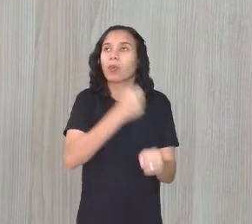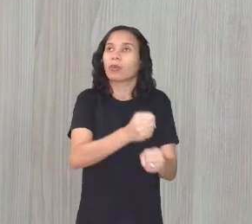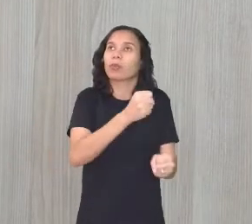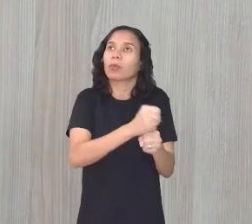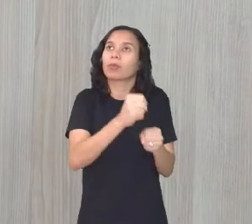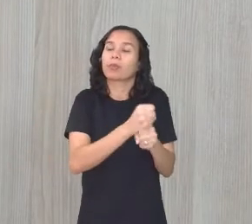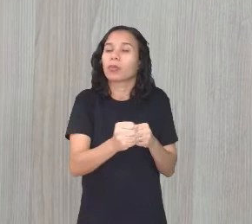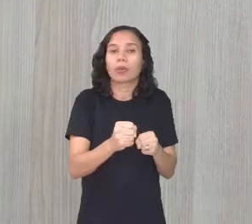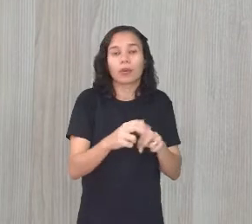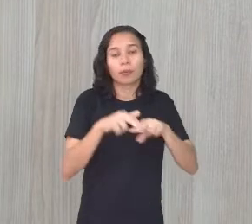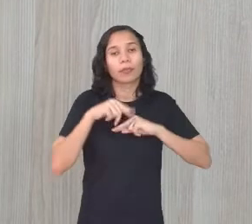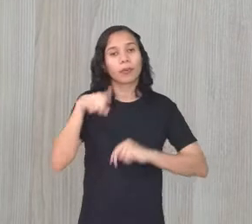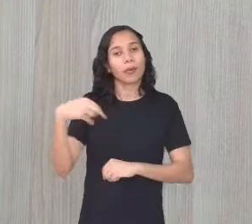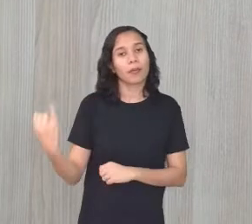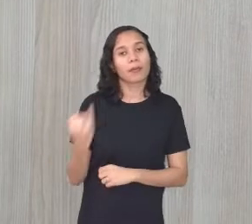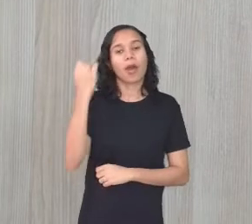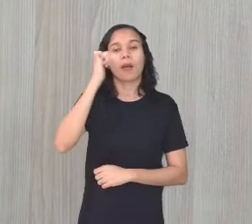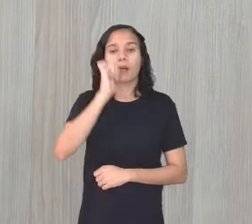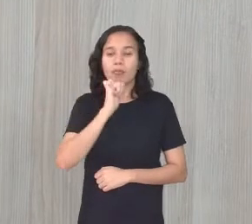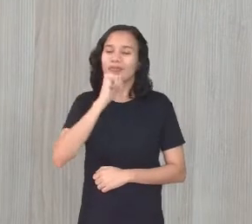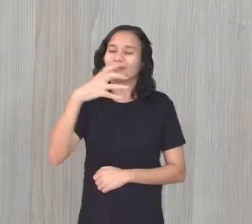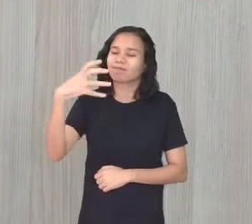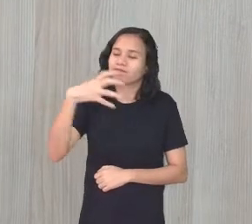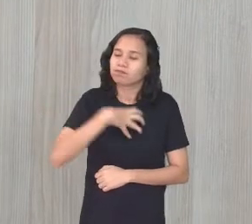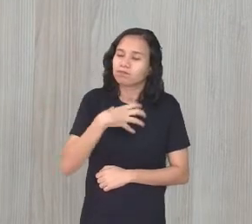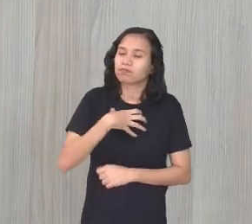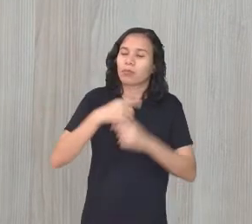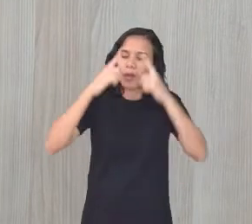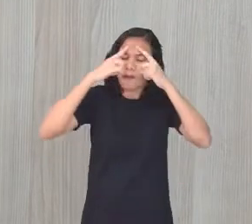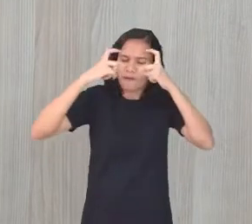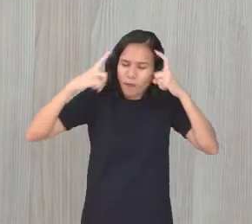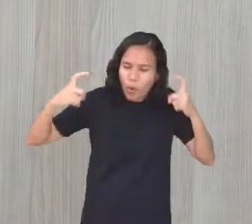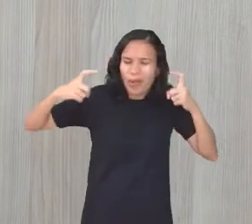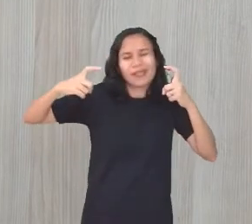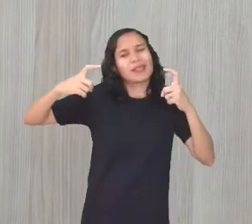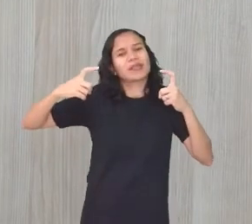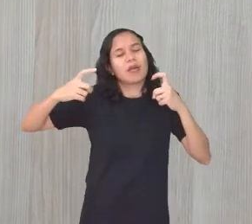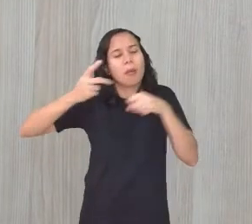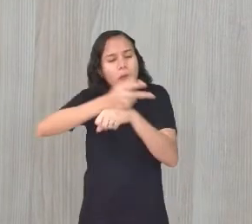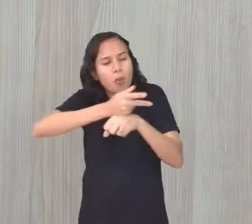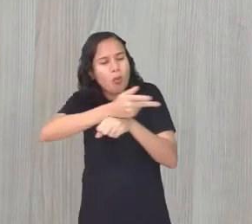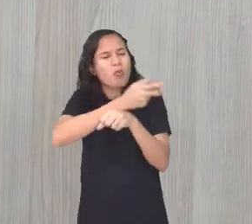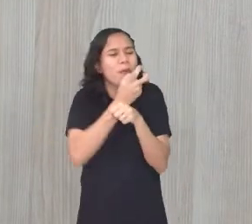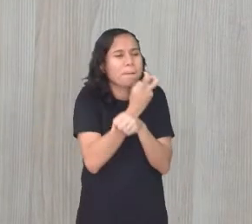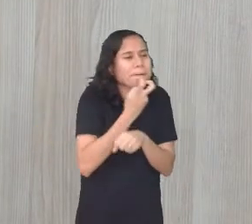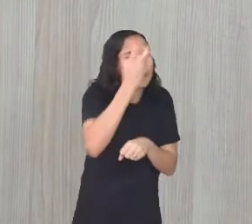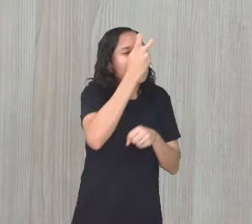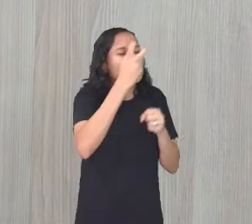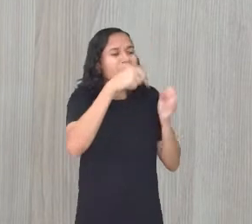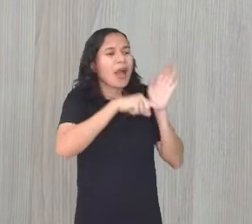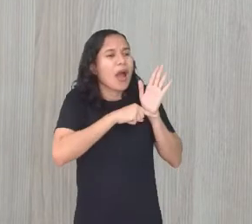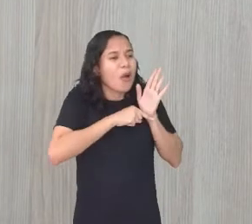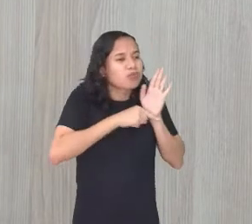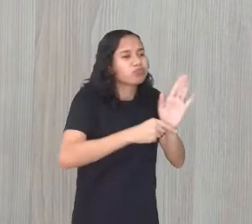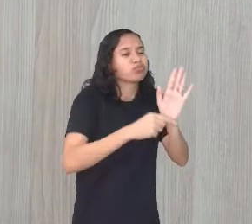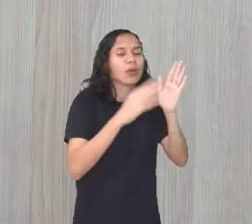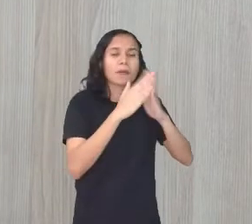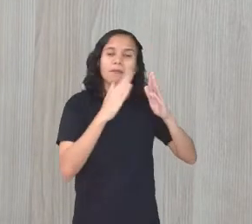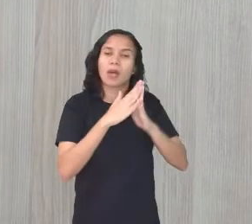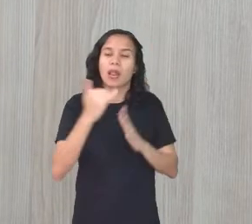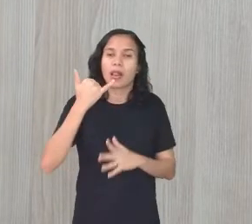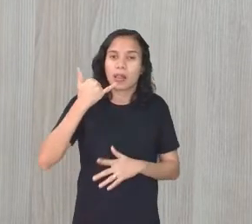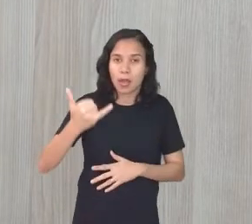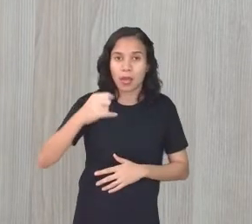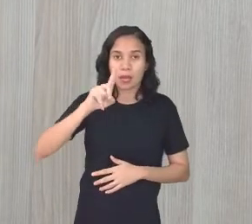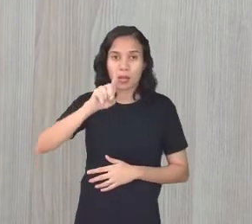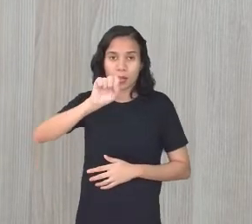a mulher que sofre violência, ela procure alguém, ela fale, ela procure Disque